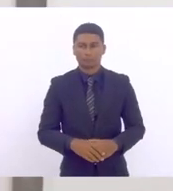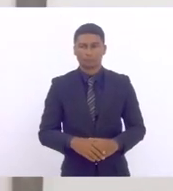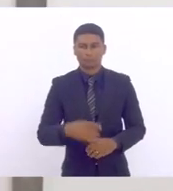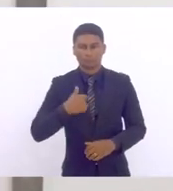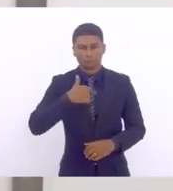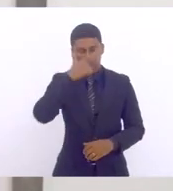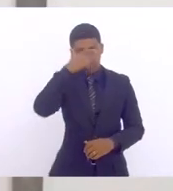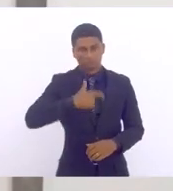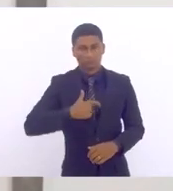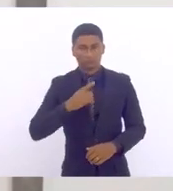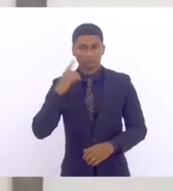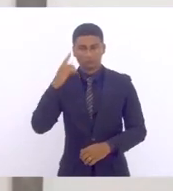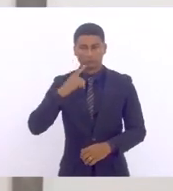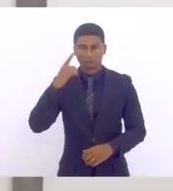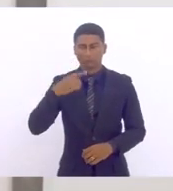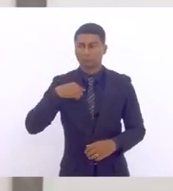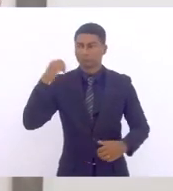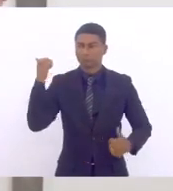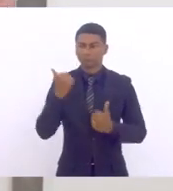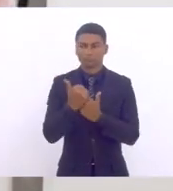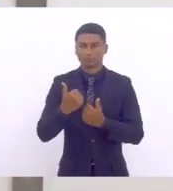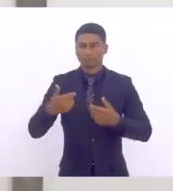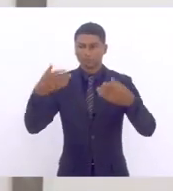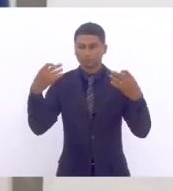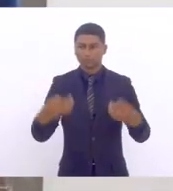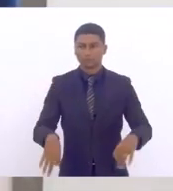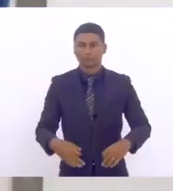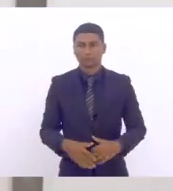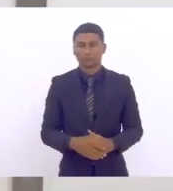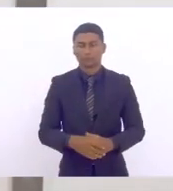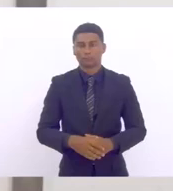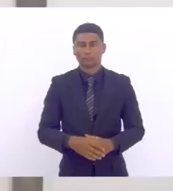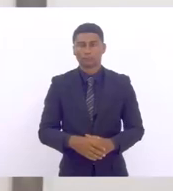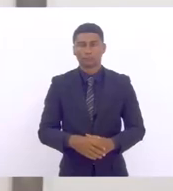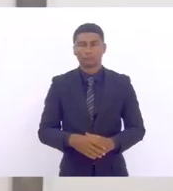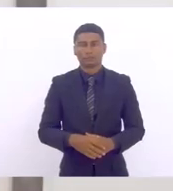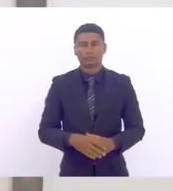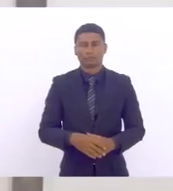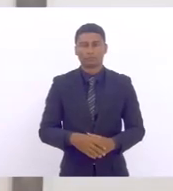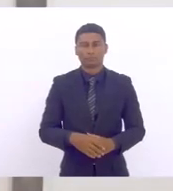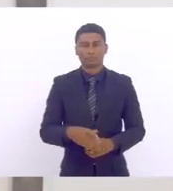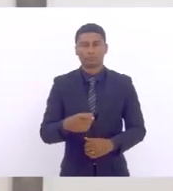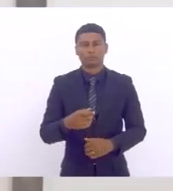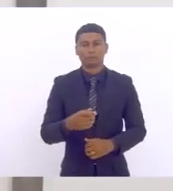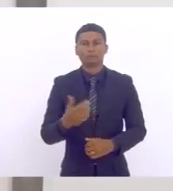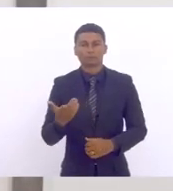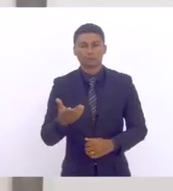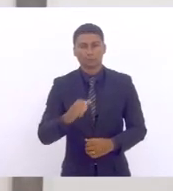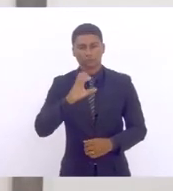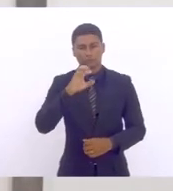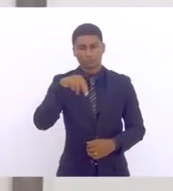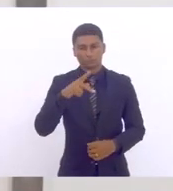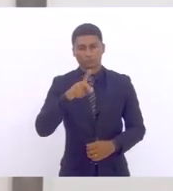singelo advogado todo o apoio que for necessário para isso, e dizer que é muito fácil punir